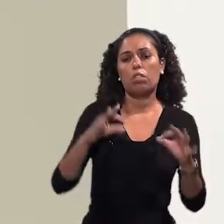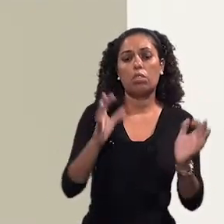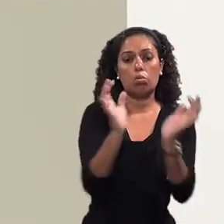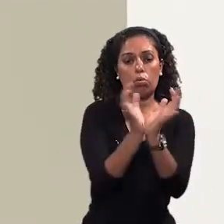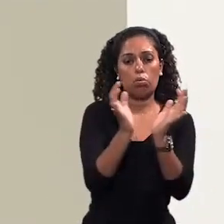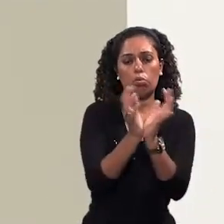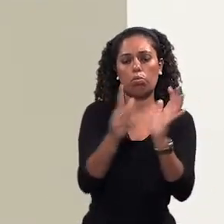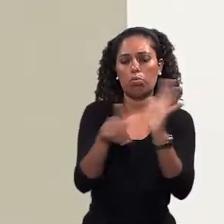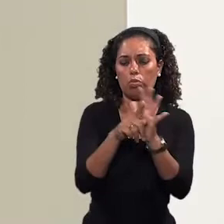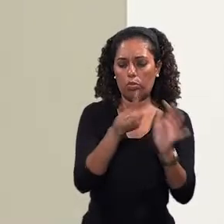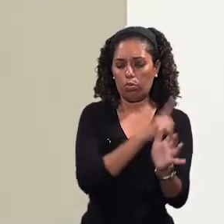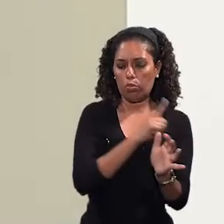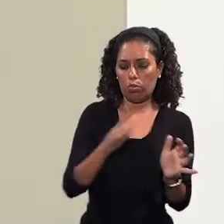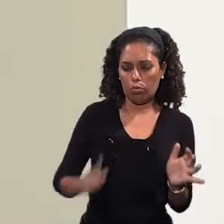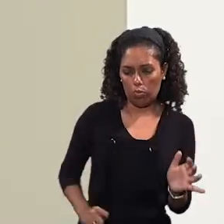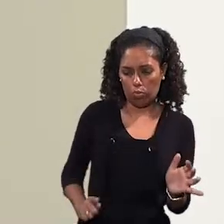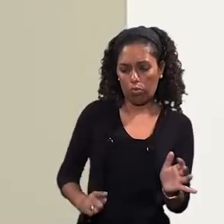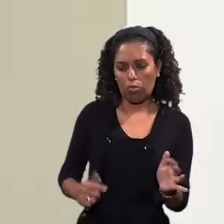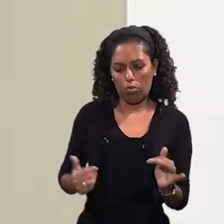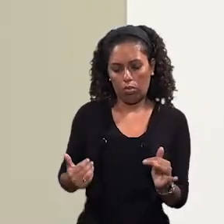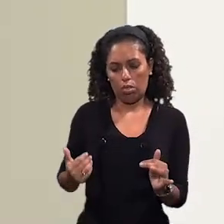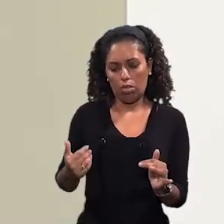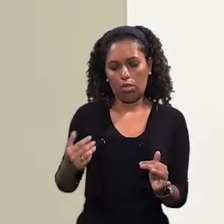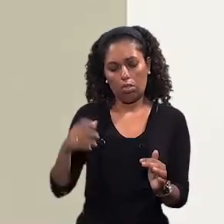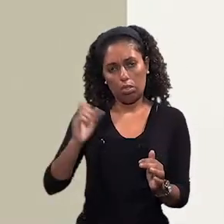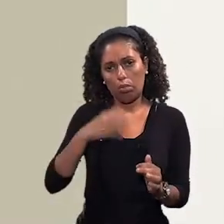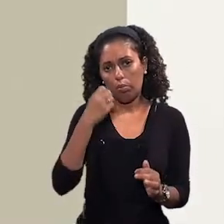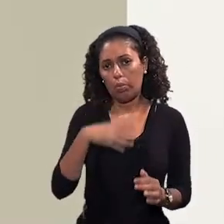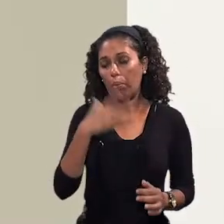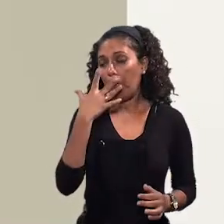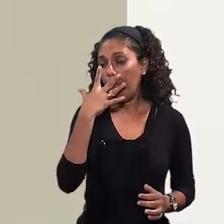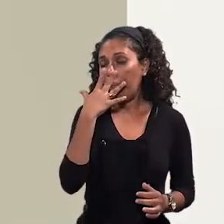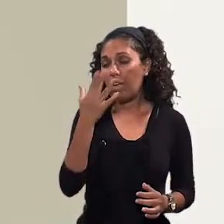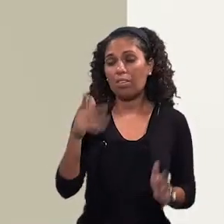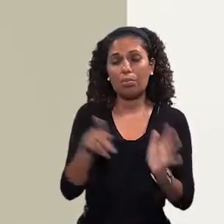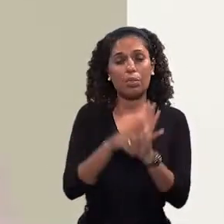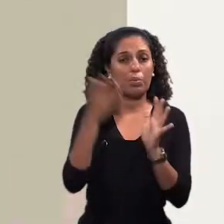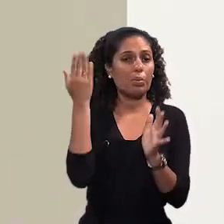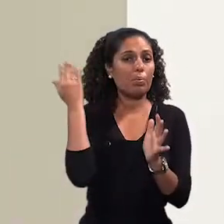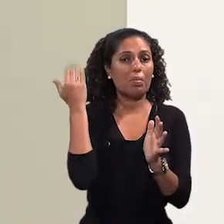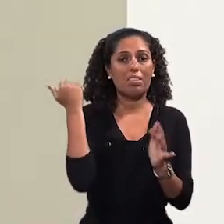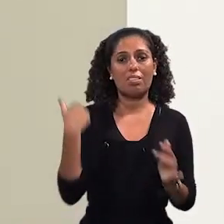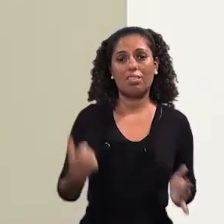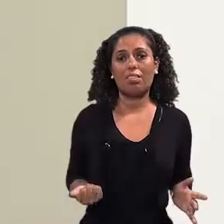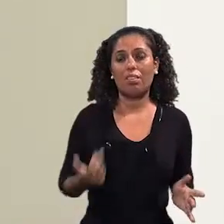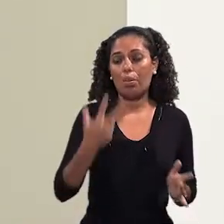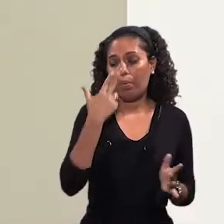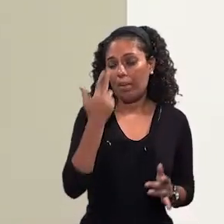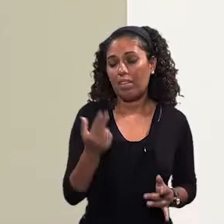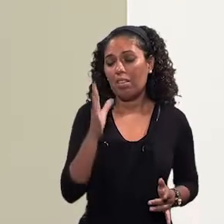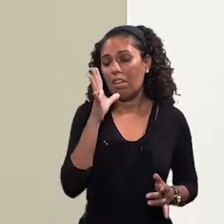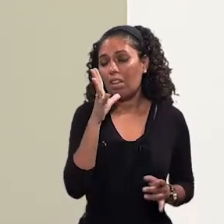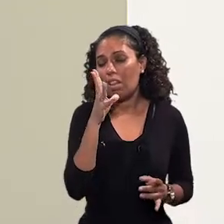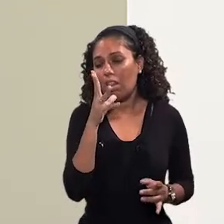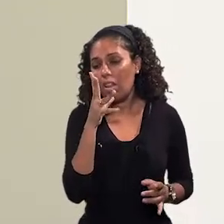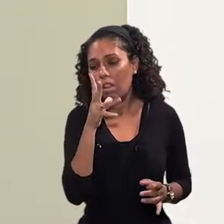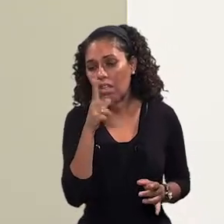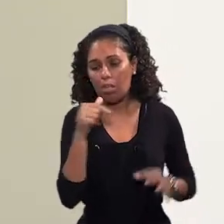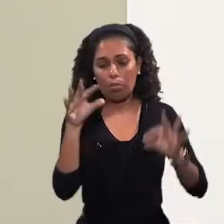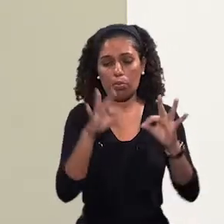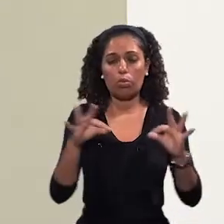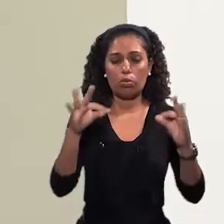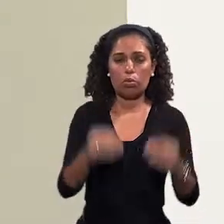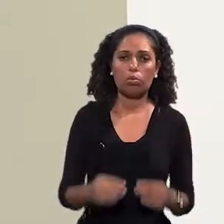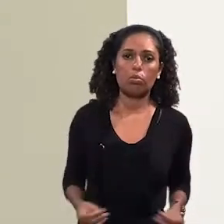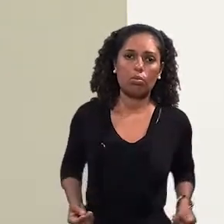partições públicas, que é onde eu estou conhecendo mais agora, são muito analógicas. E isso acaba gerando uma certa burocracia,